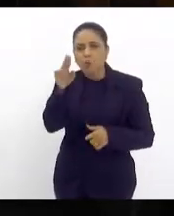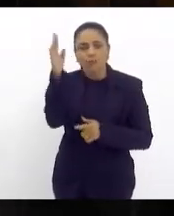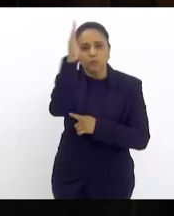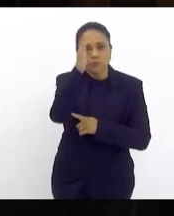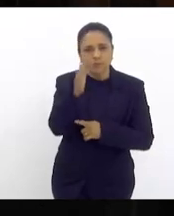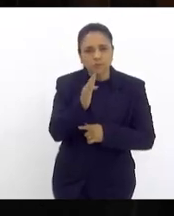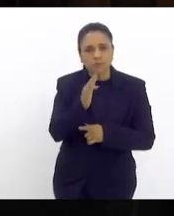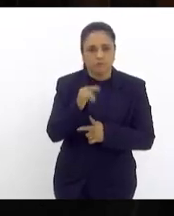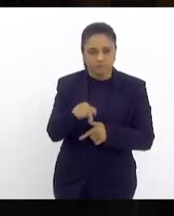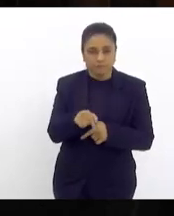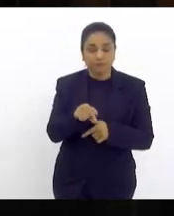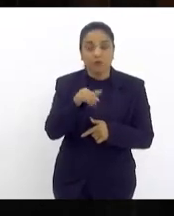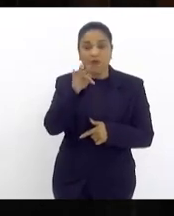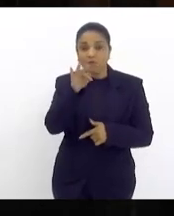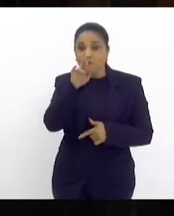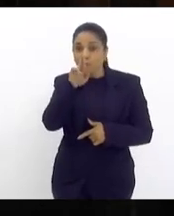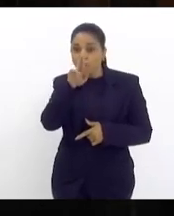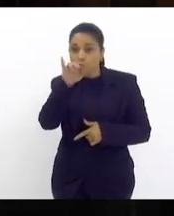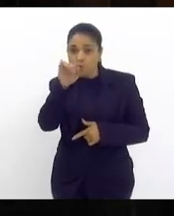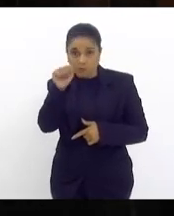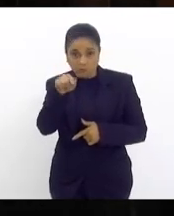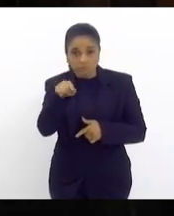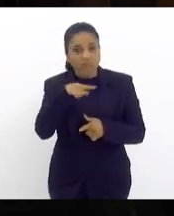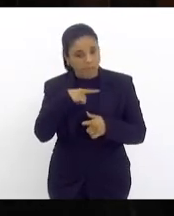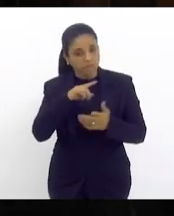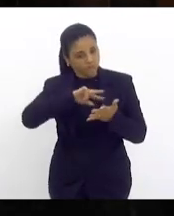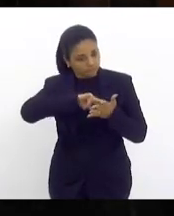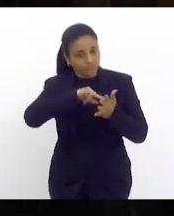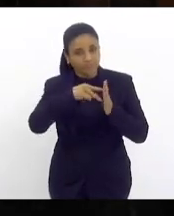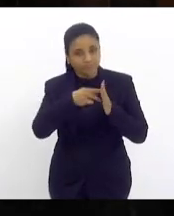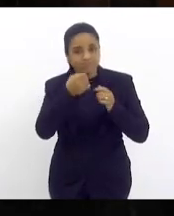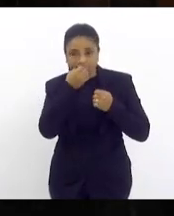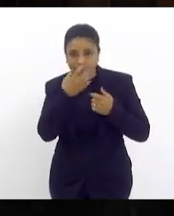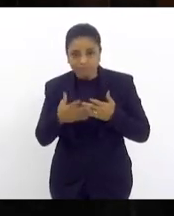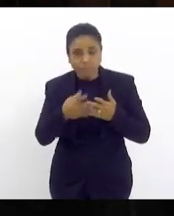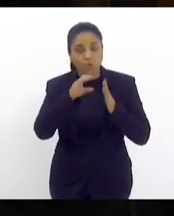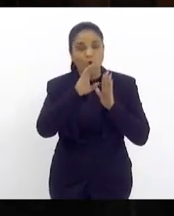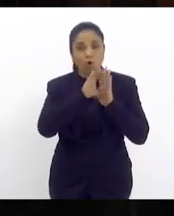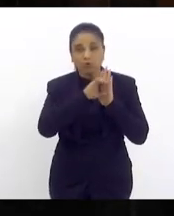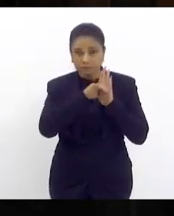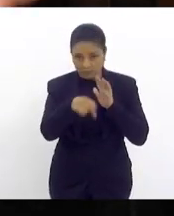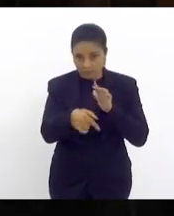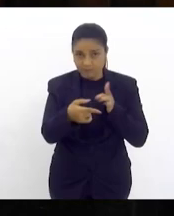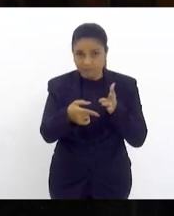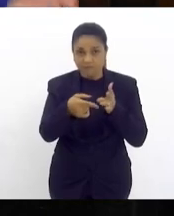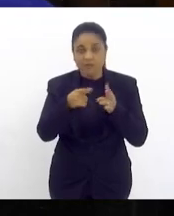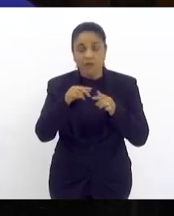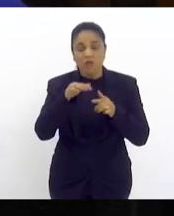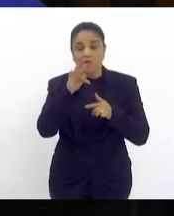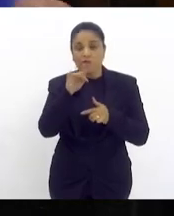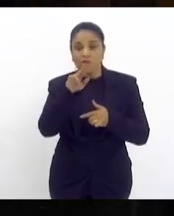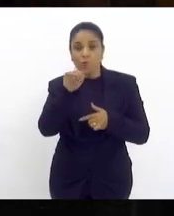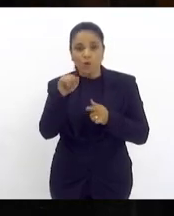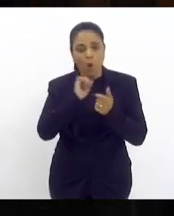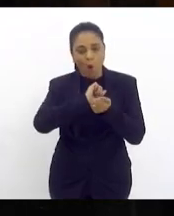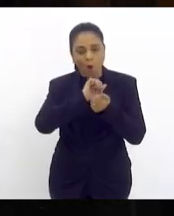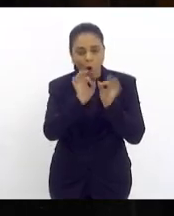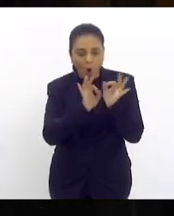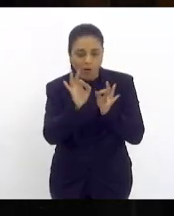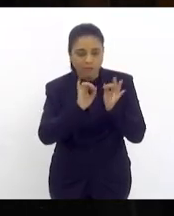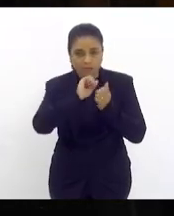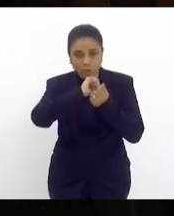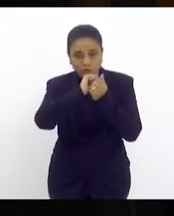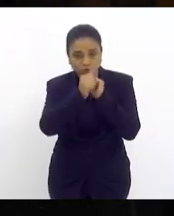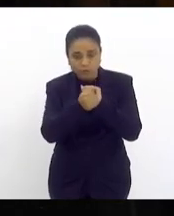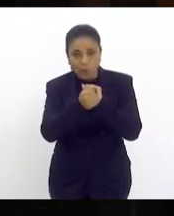e a fúria tem um conceito muito legal que eu acho que é válido da leitura a fúria é muito mais do que uma organização de esporte não